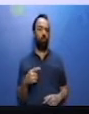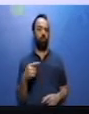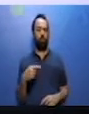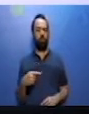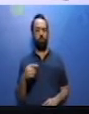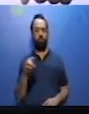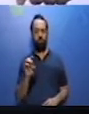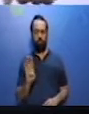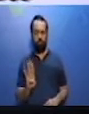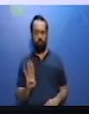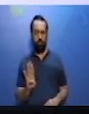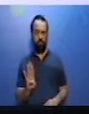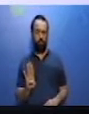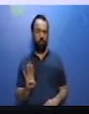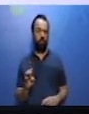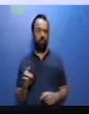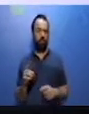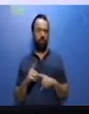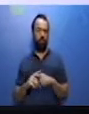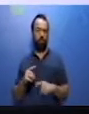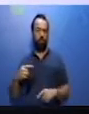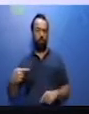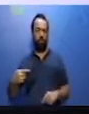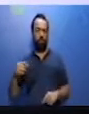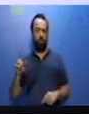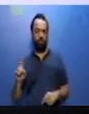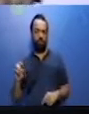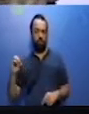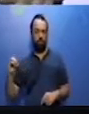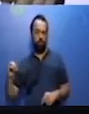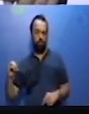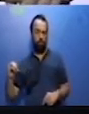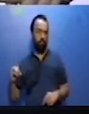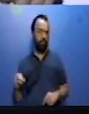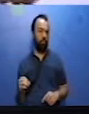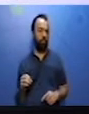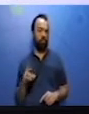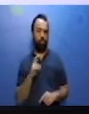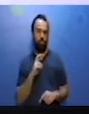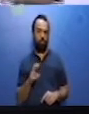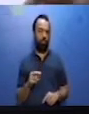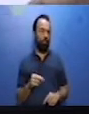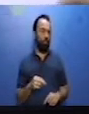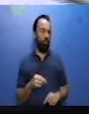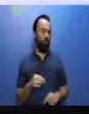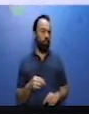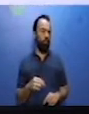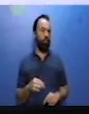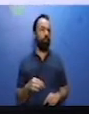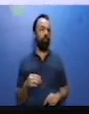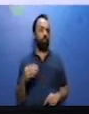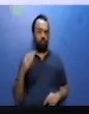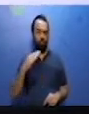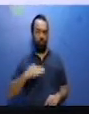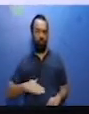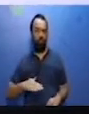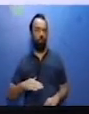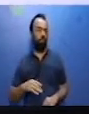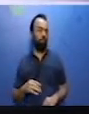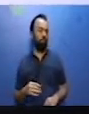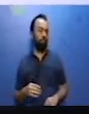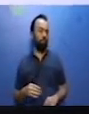e nós iguais dá mais e o mais 40 40 40